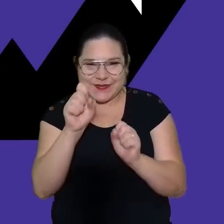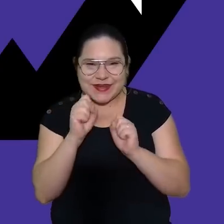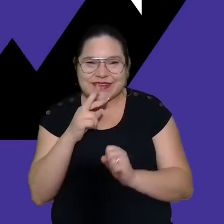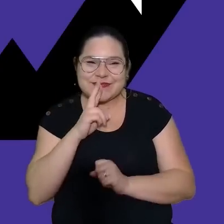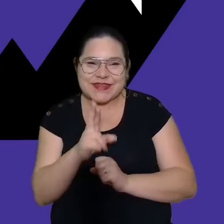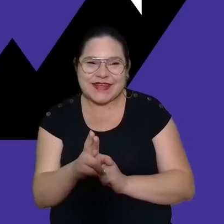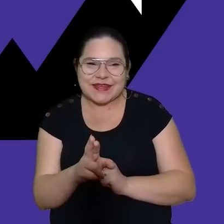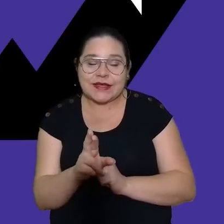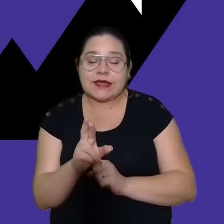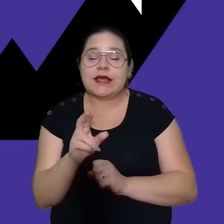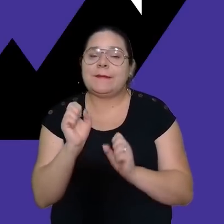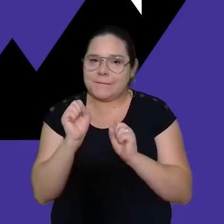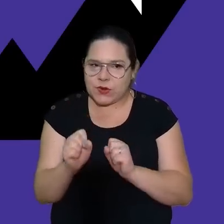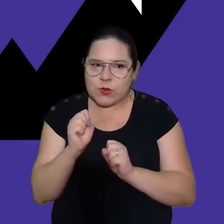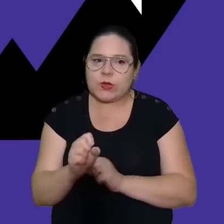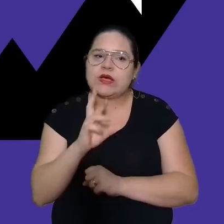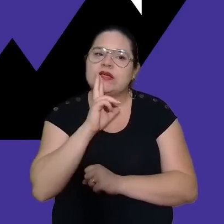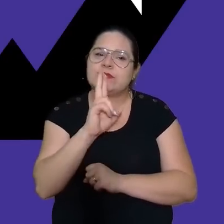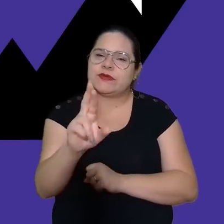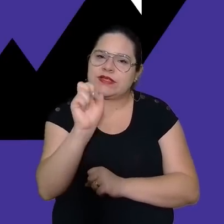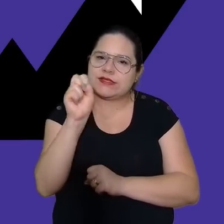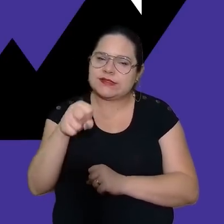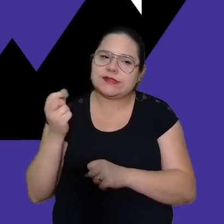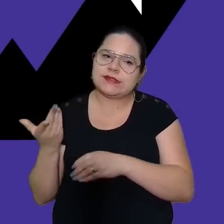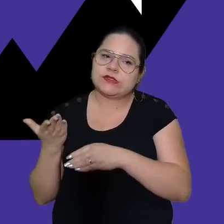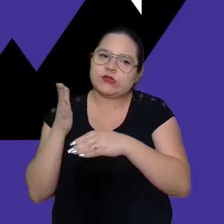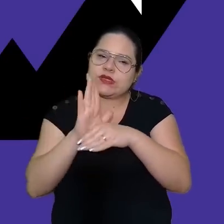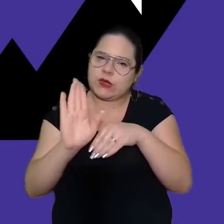posso pegar e contribuir um pouco.